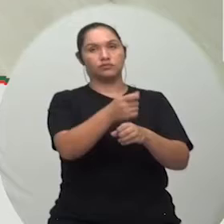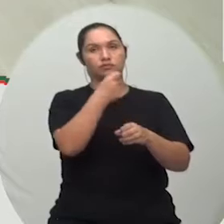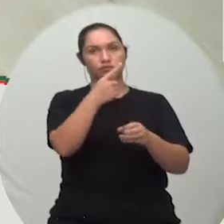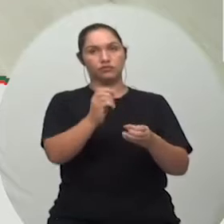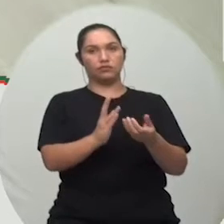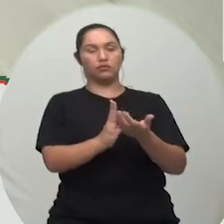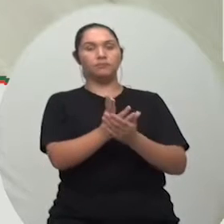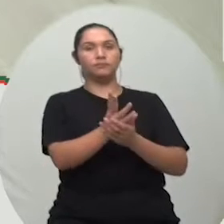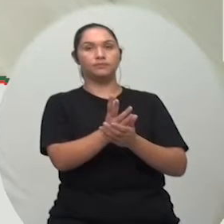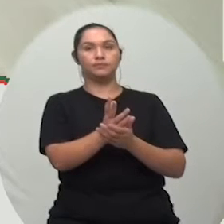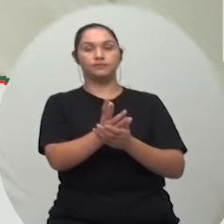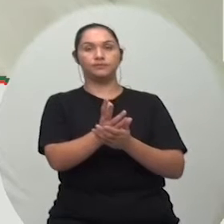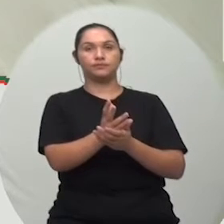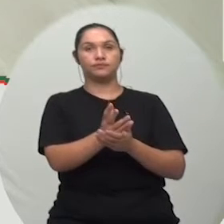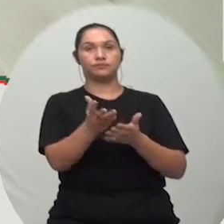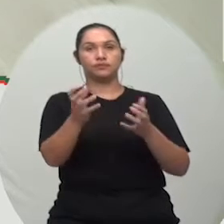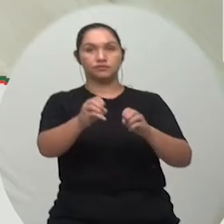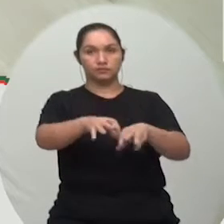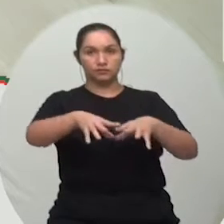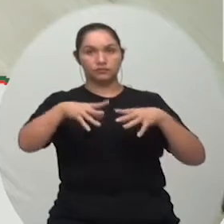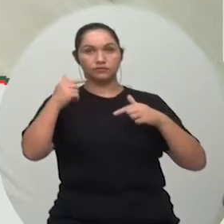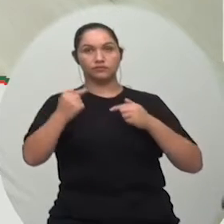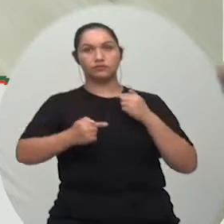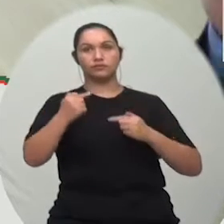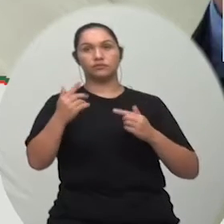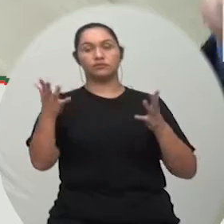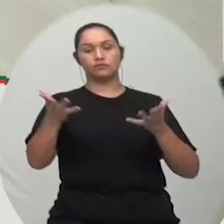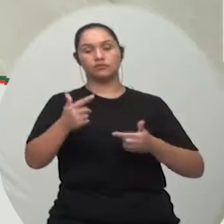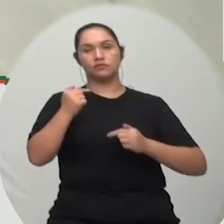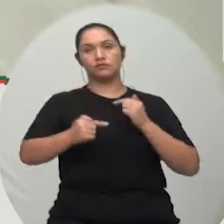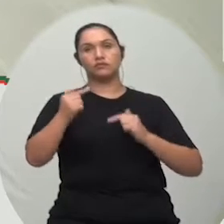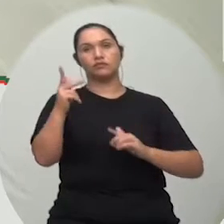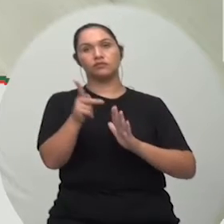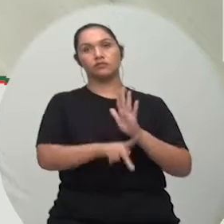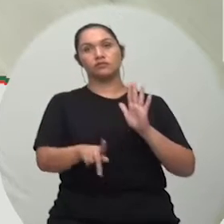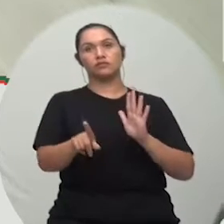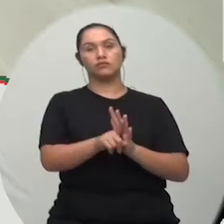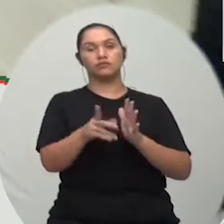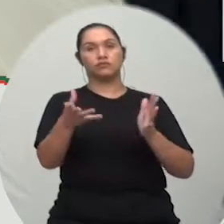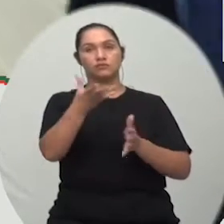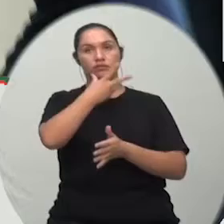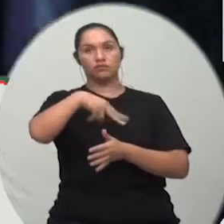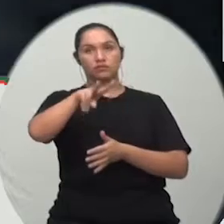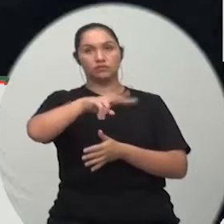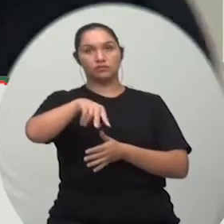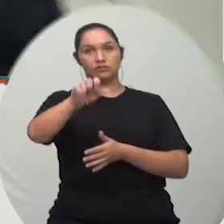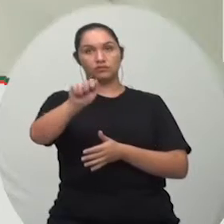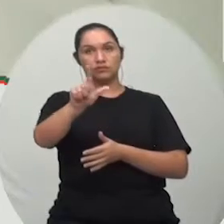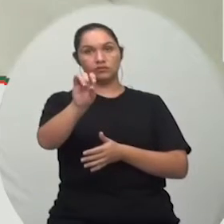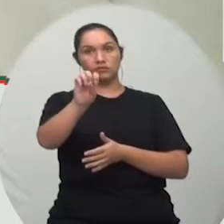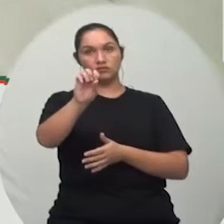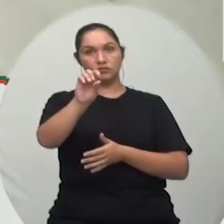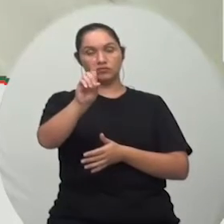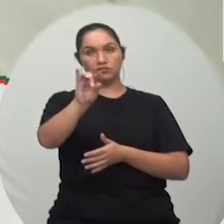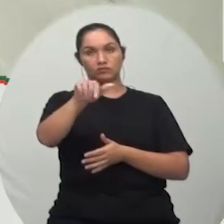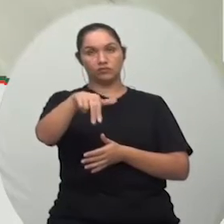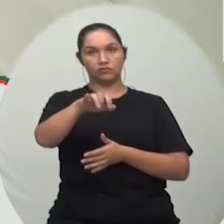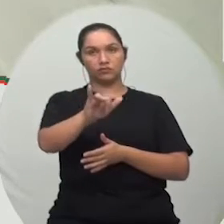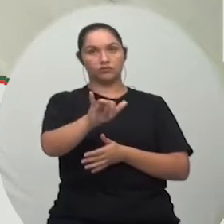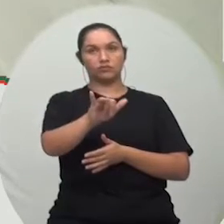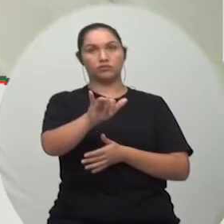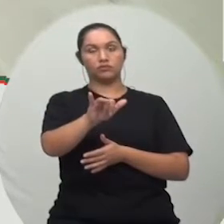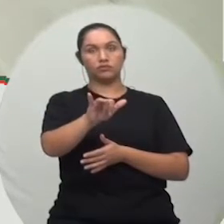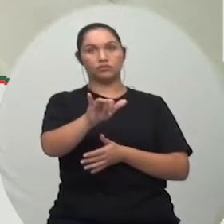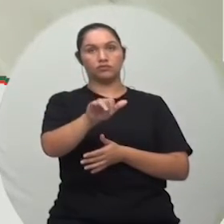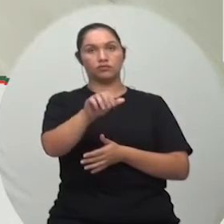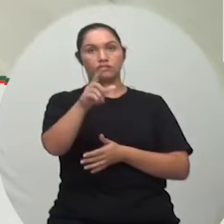encaminhando-se à deliberação do plenário. Em discussão o projeto. Com a palavra o vereador Aldinei Potrec. Vossa Excelência